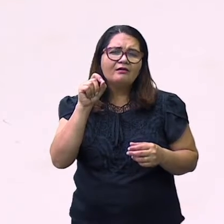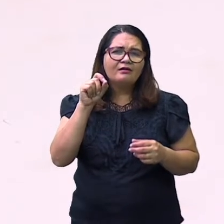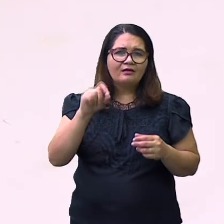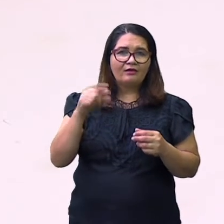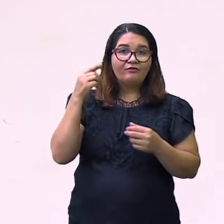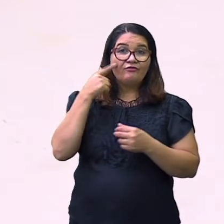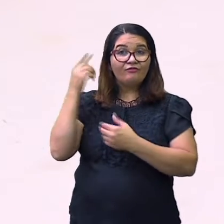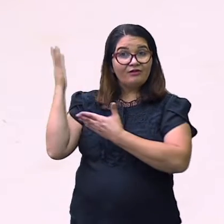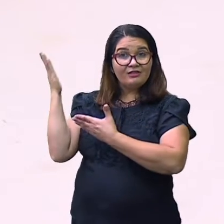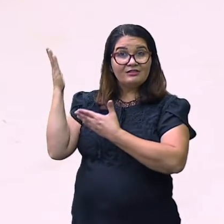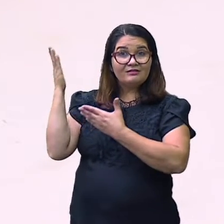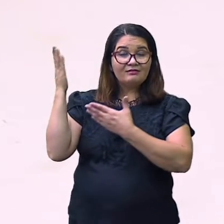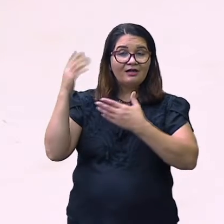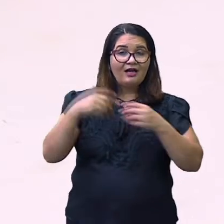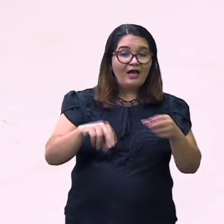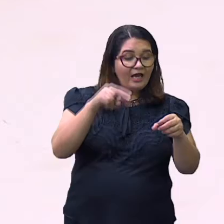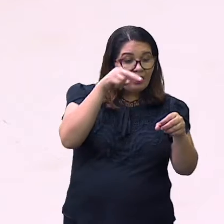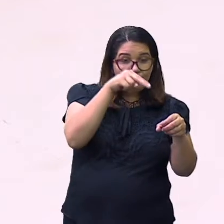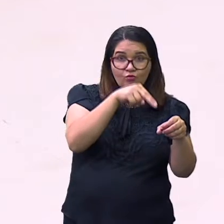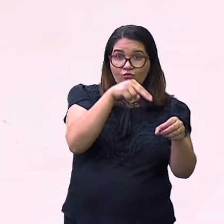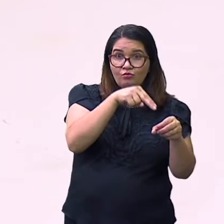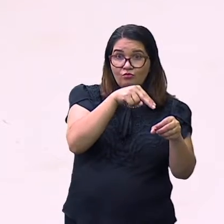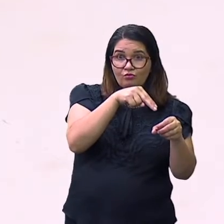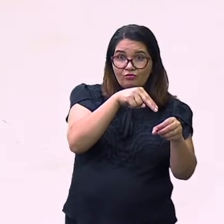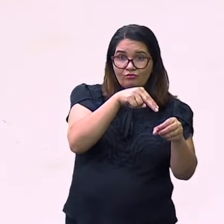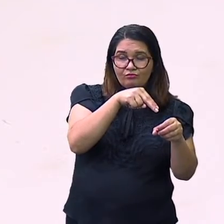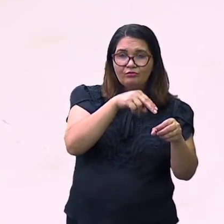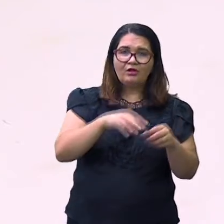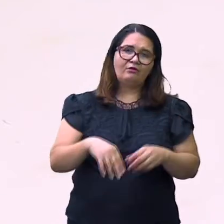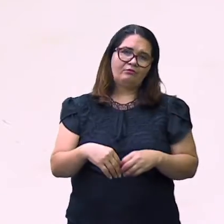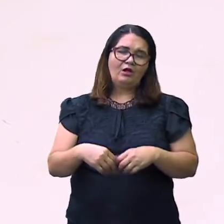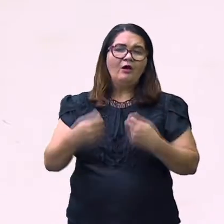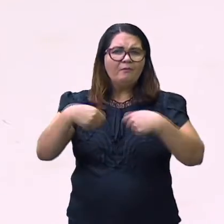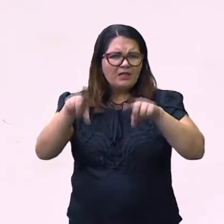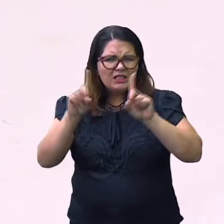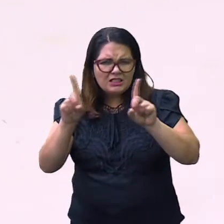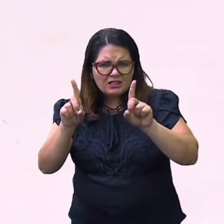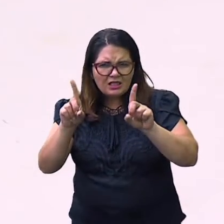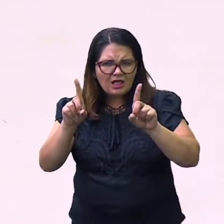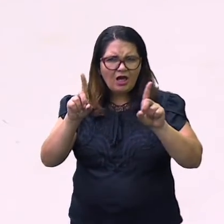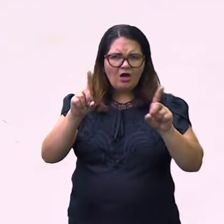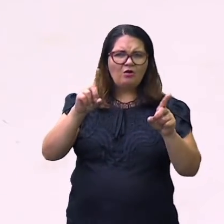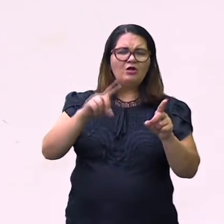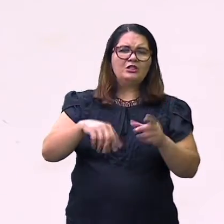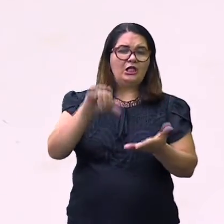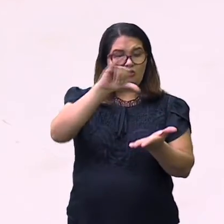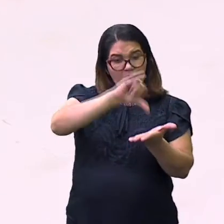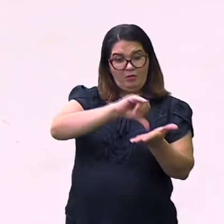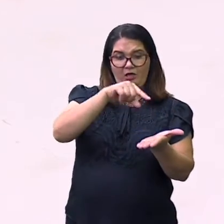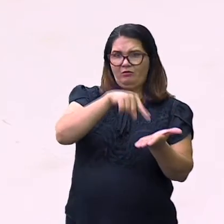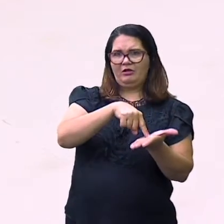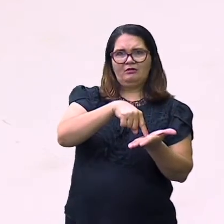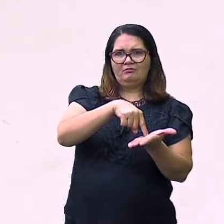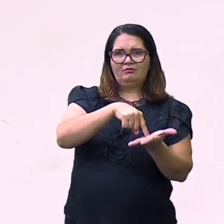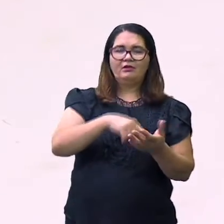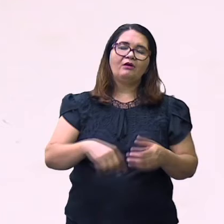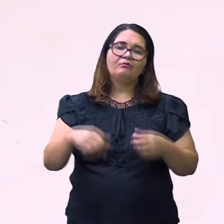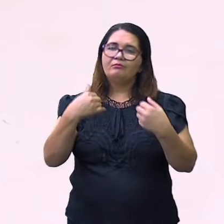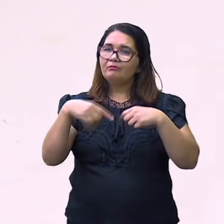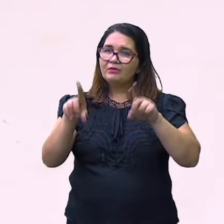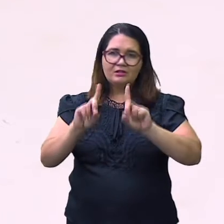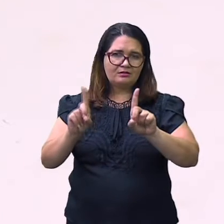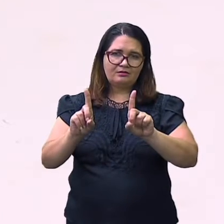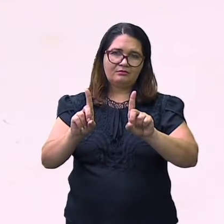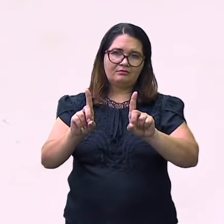mais bacana. Não tem, tem que ser no meio. Não, não tem, tá? Coloquei, apertei o